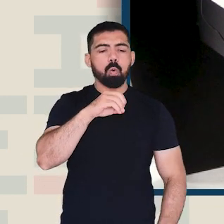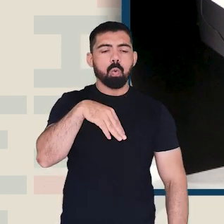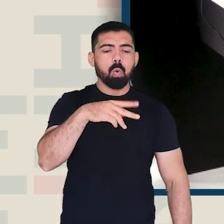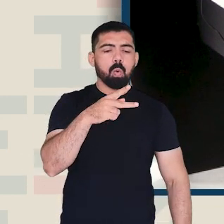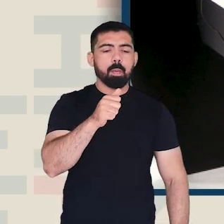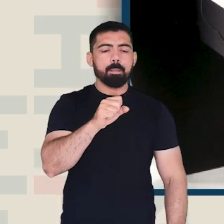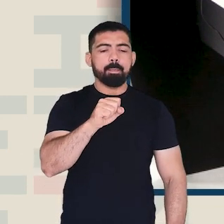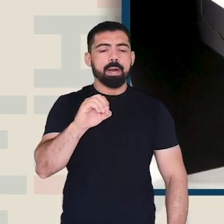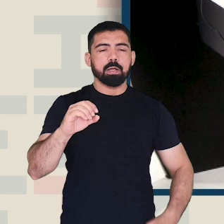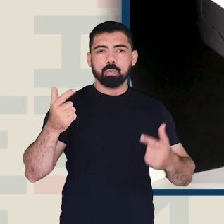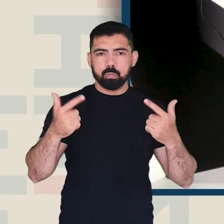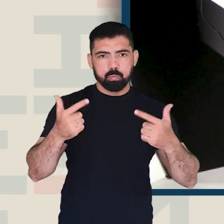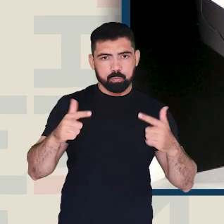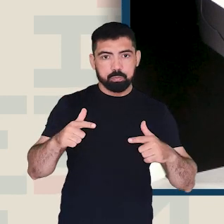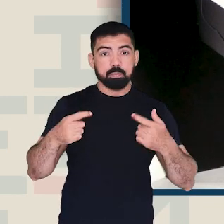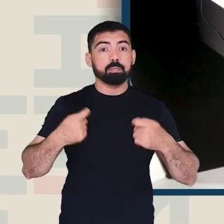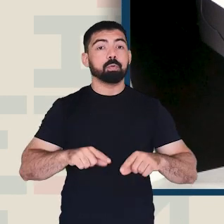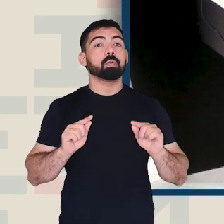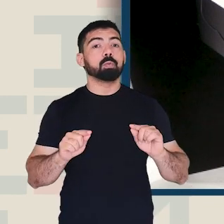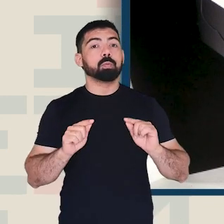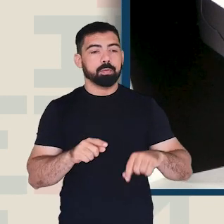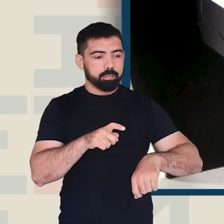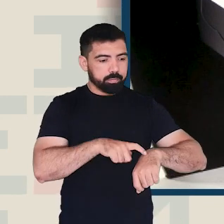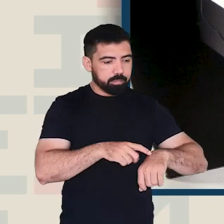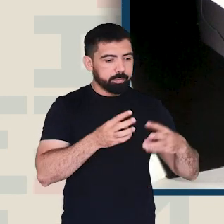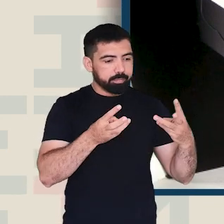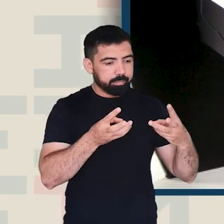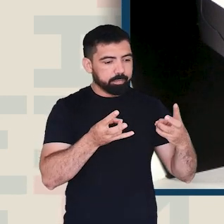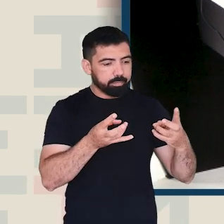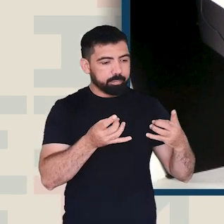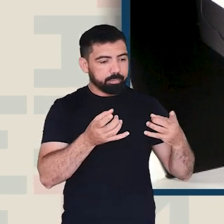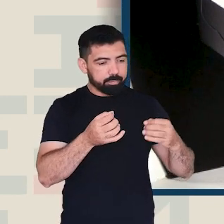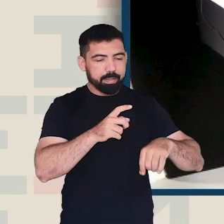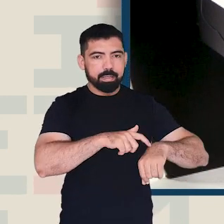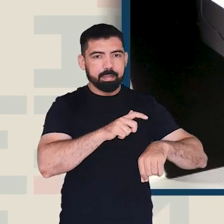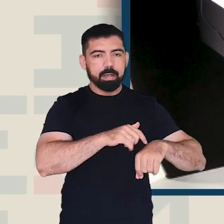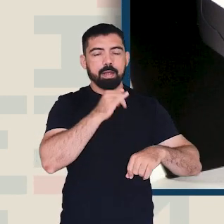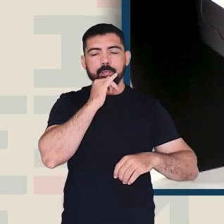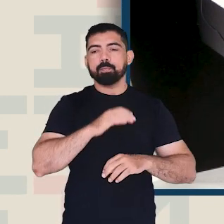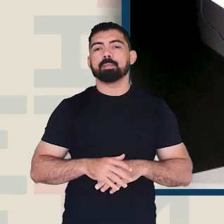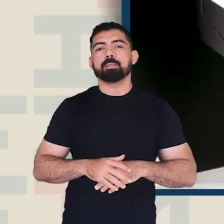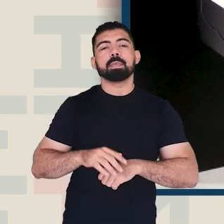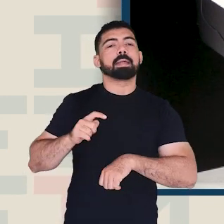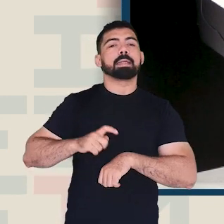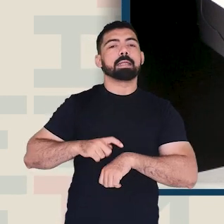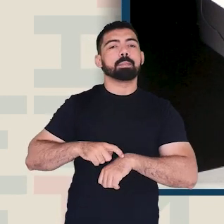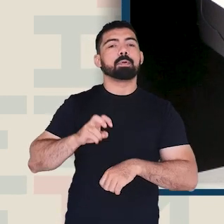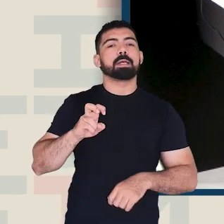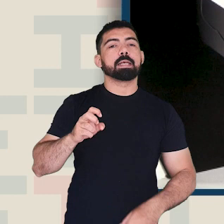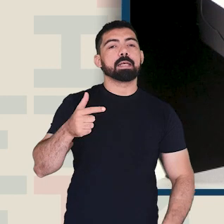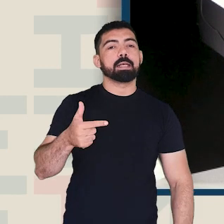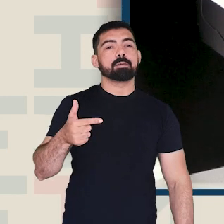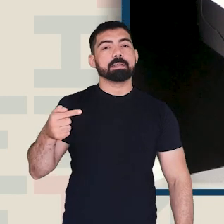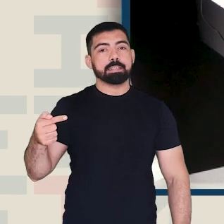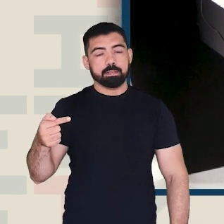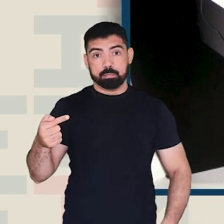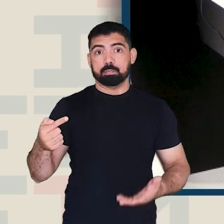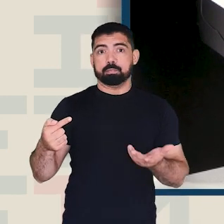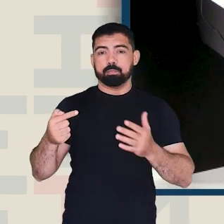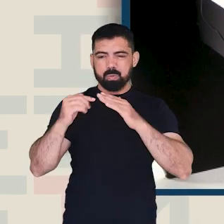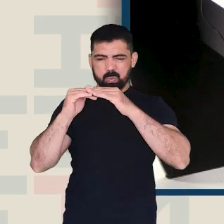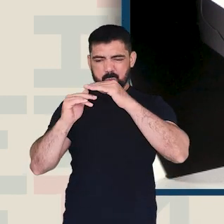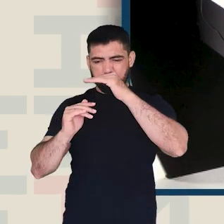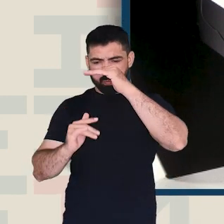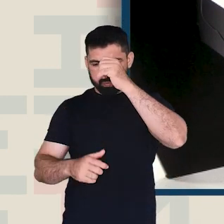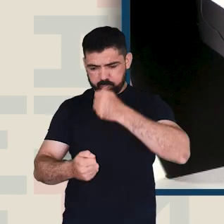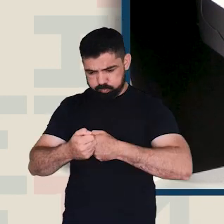gente ia precisar contar os tempos. Então, eu estou lendo uma cifra e diz assim, ó, lá no tempo 527, porque é o que vai acontecer, 527